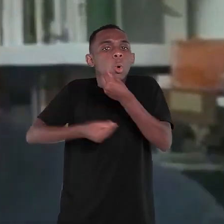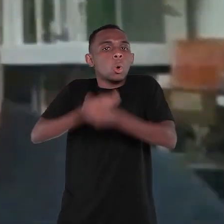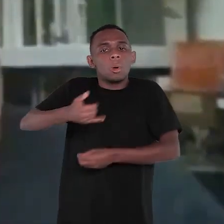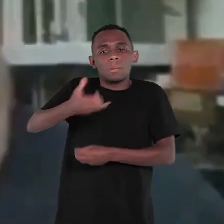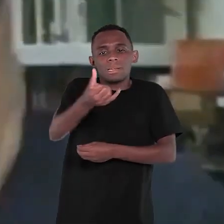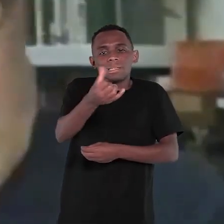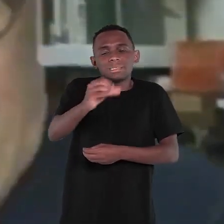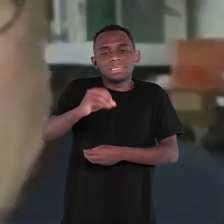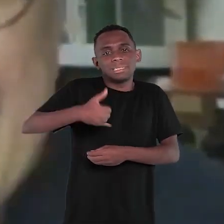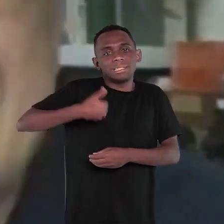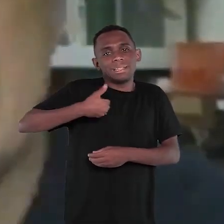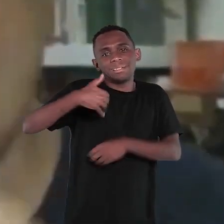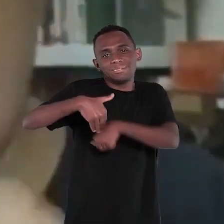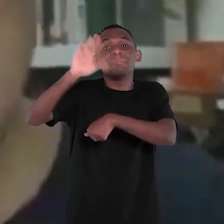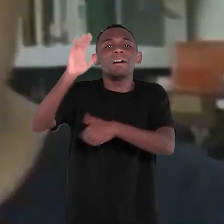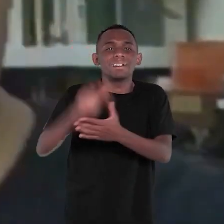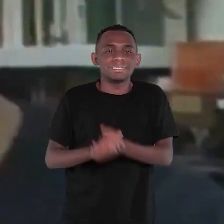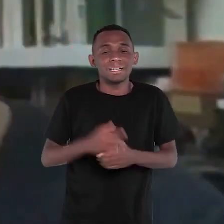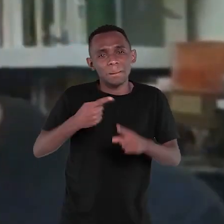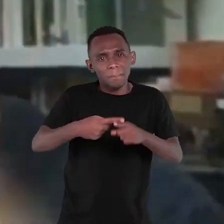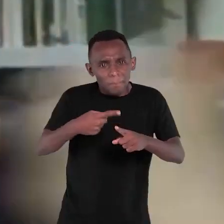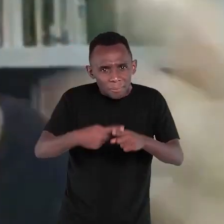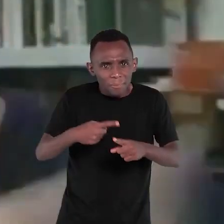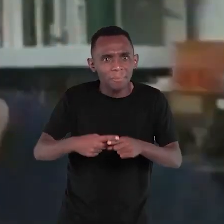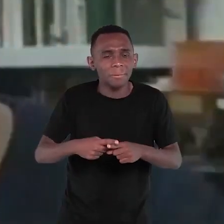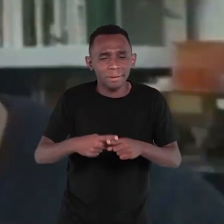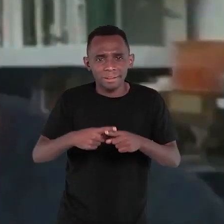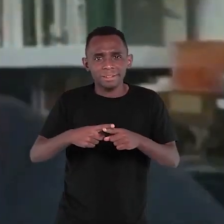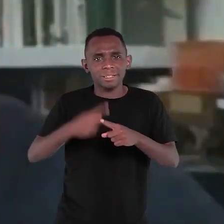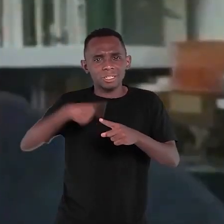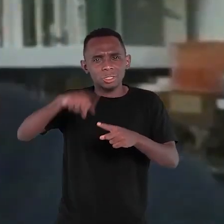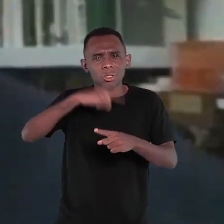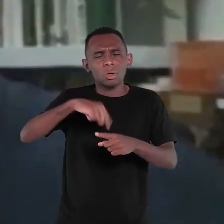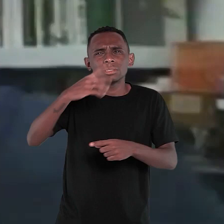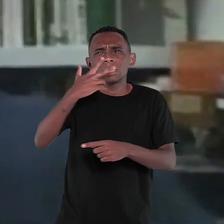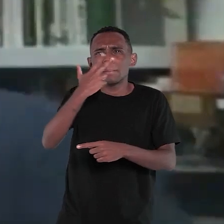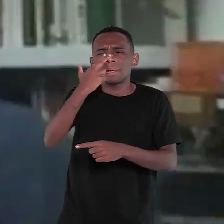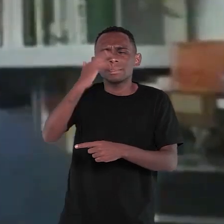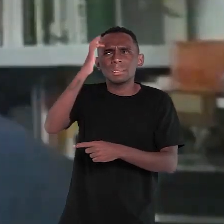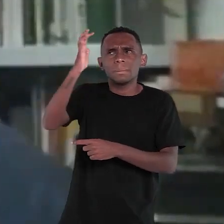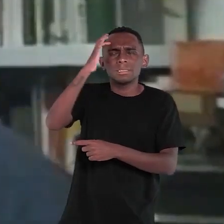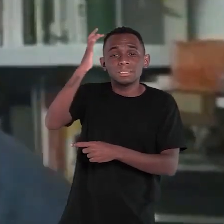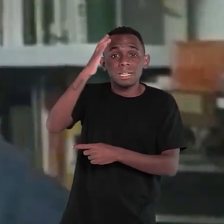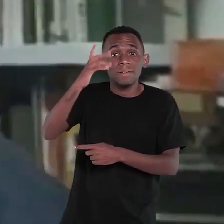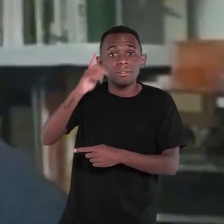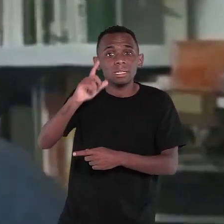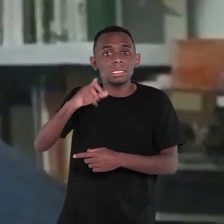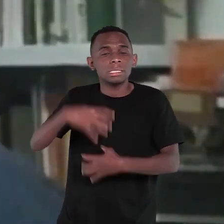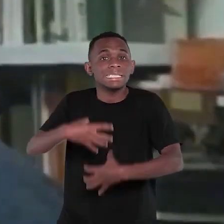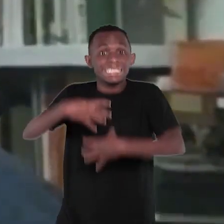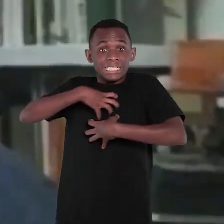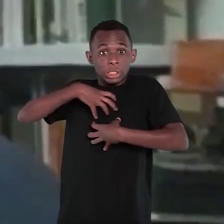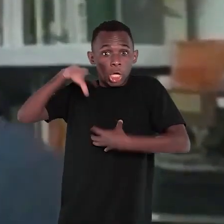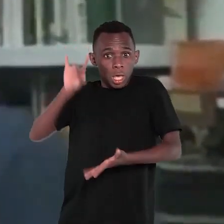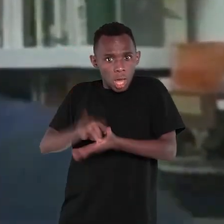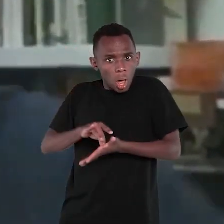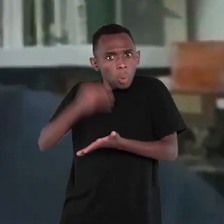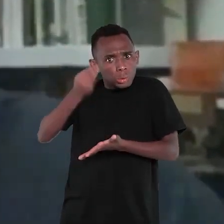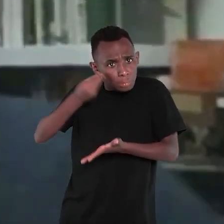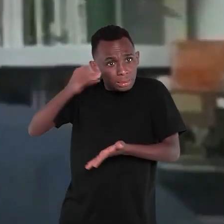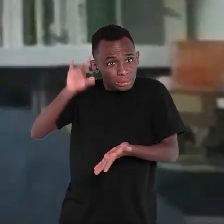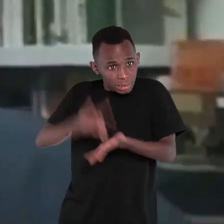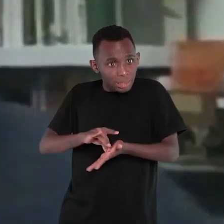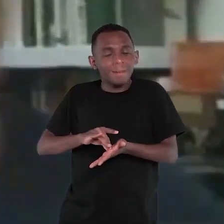gente tinha essa ideia de que quando o pessoal que trabalha com isso sente na pele o que